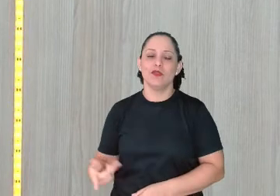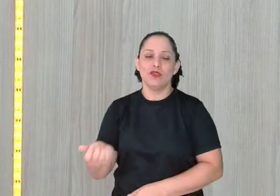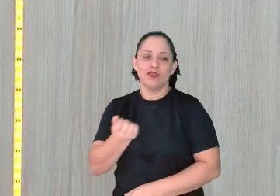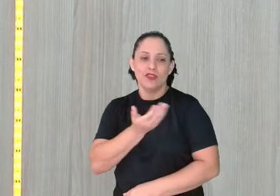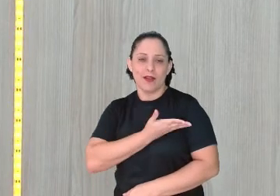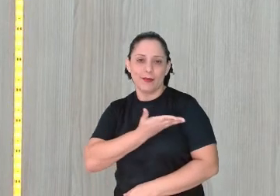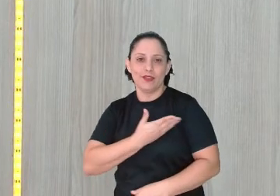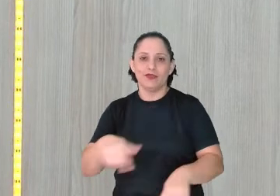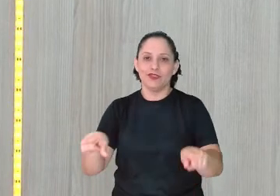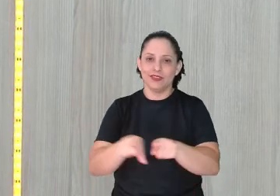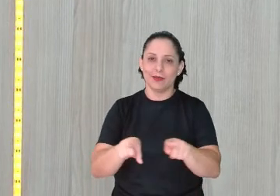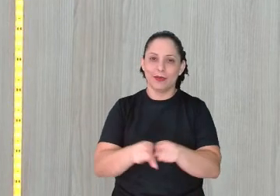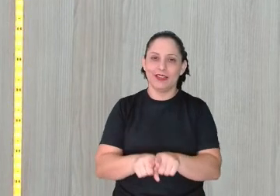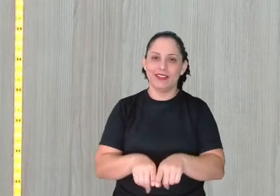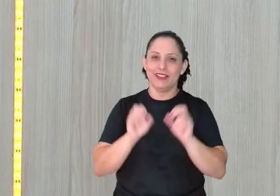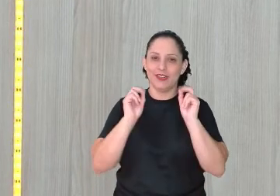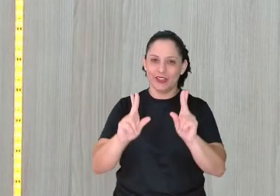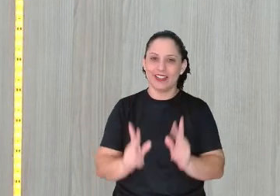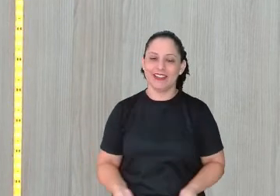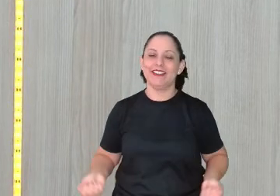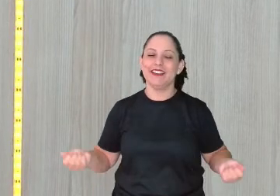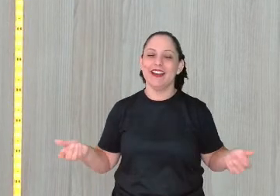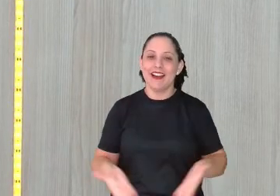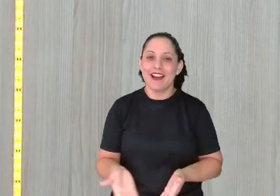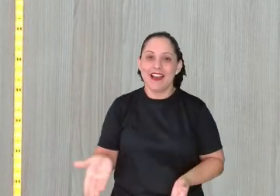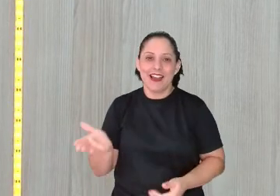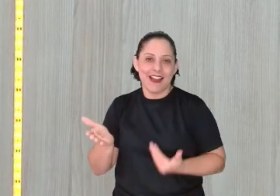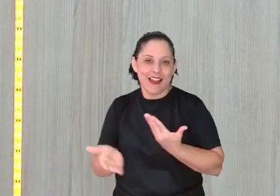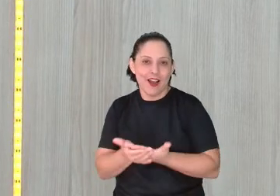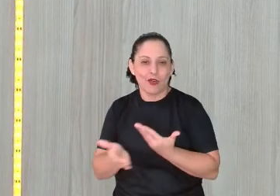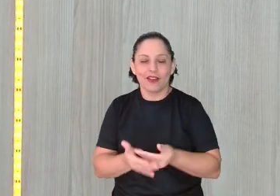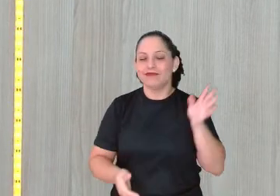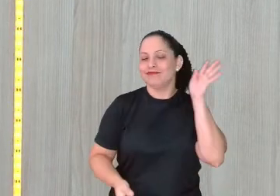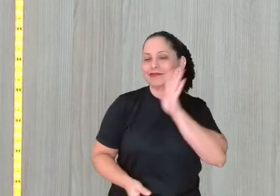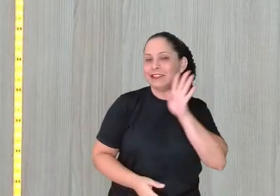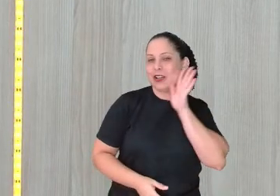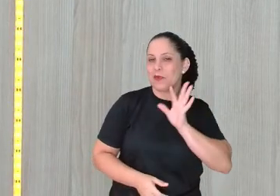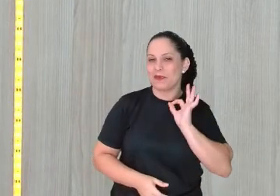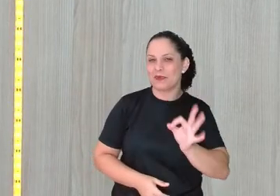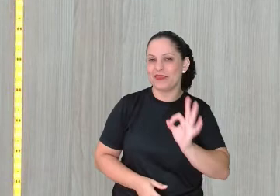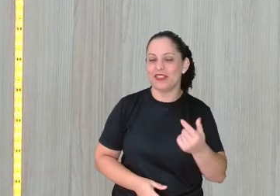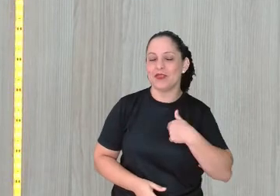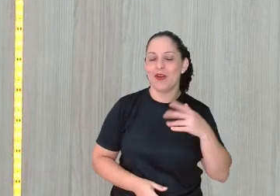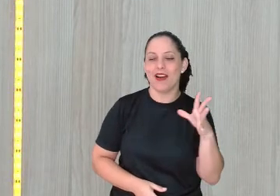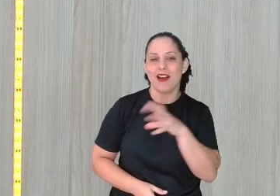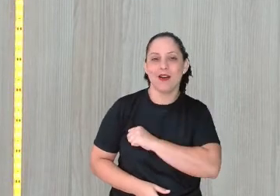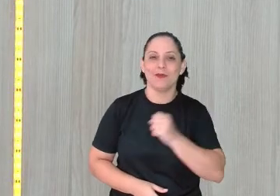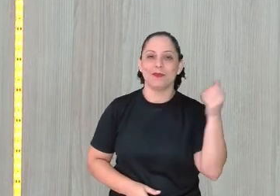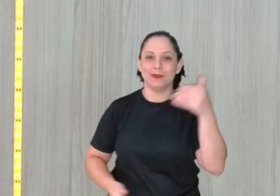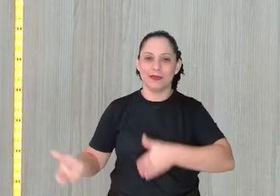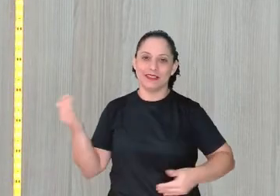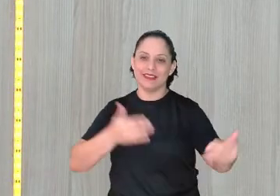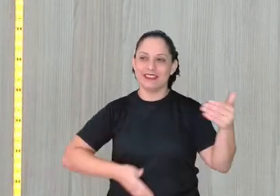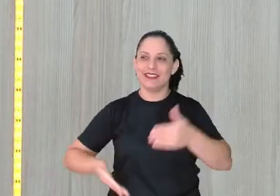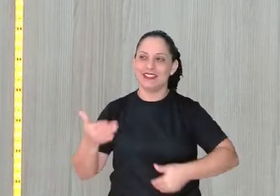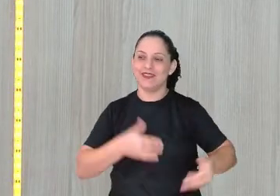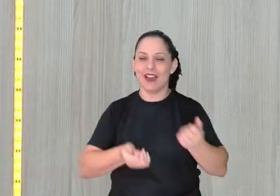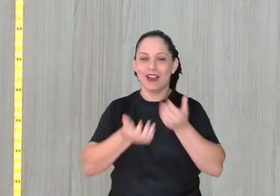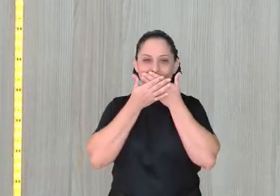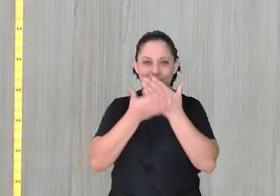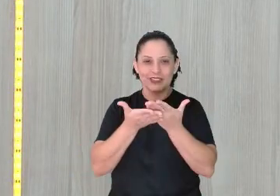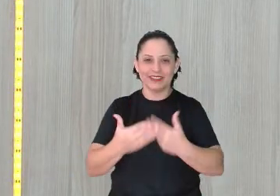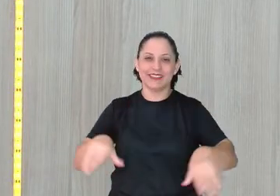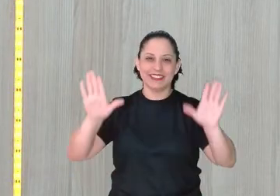colegas, certo? Eu vou ficando por aqui. Foi massa essa aula, viu, professora Carol? Adoro estar aqui com vocês, sempre é bom. Um